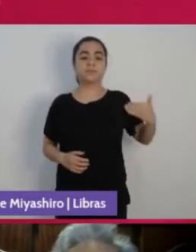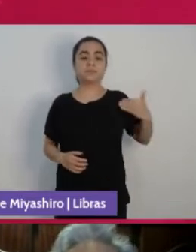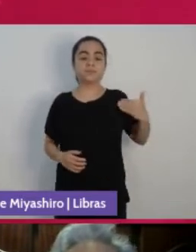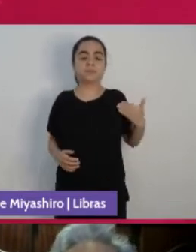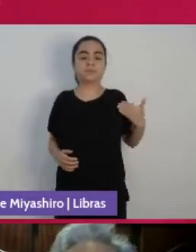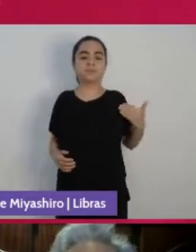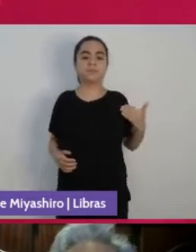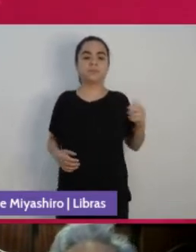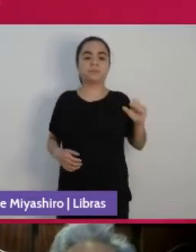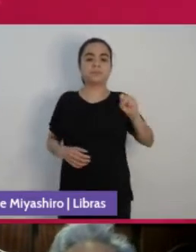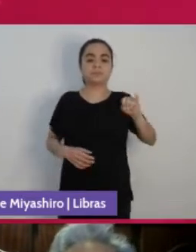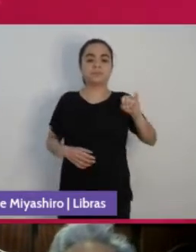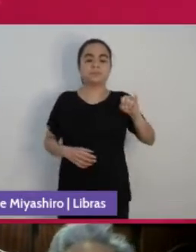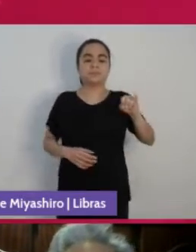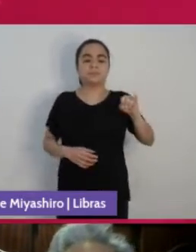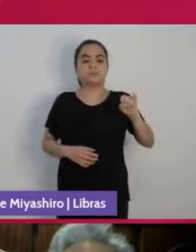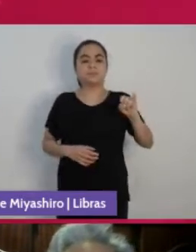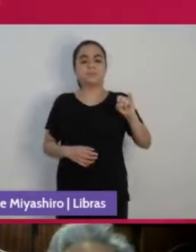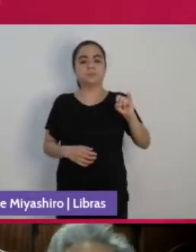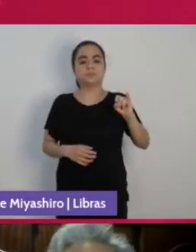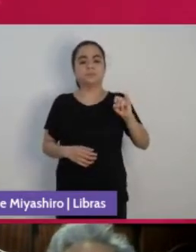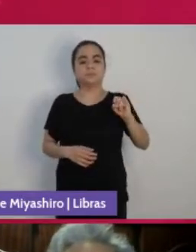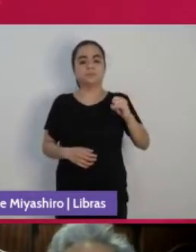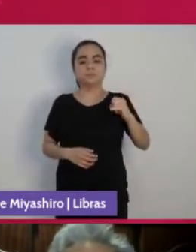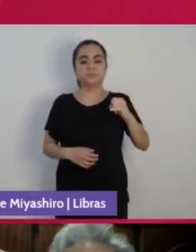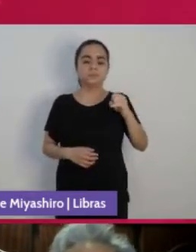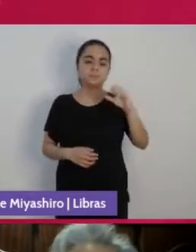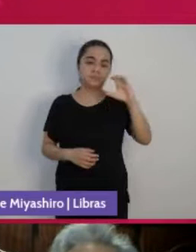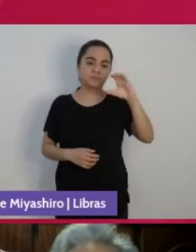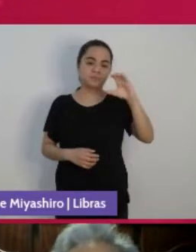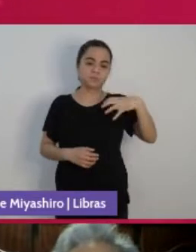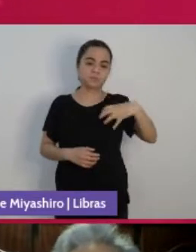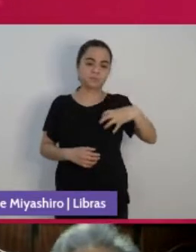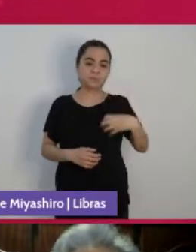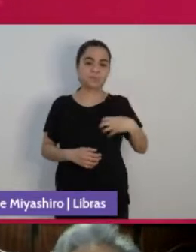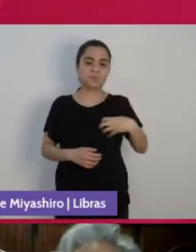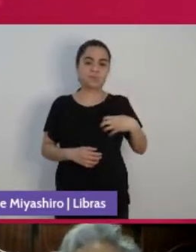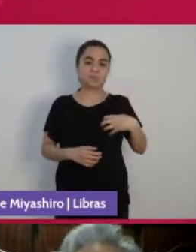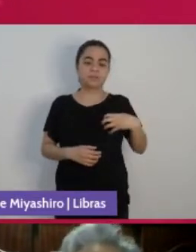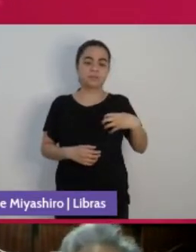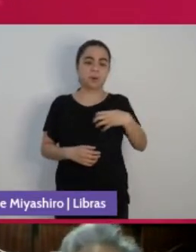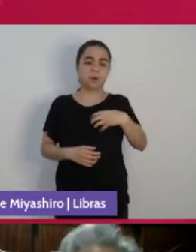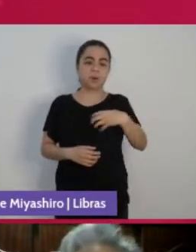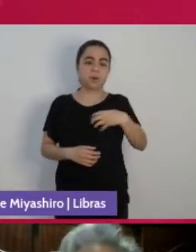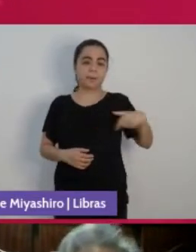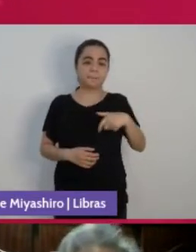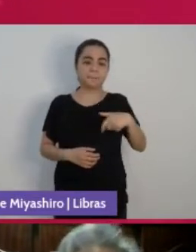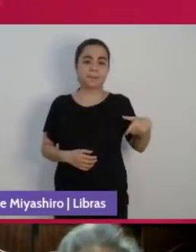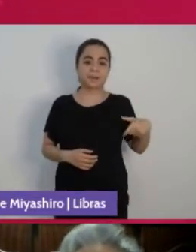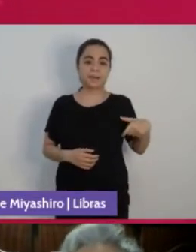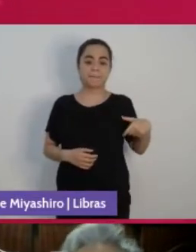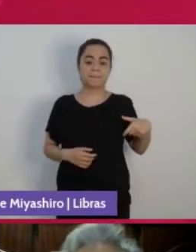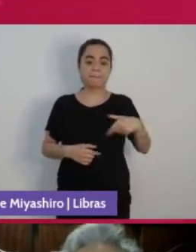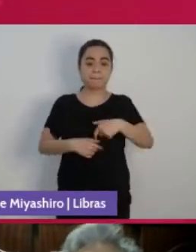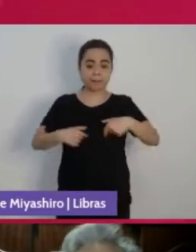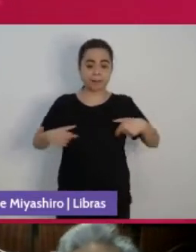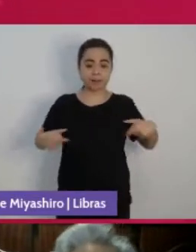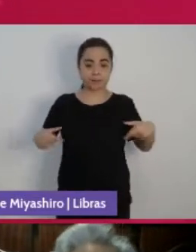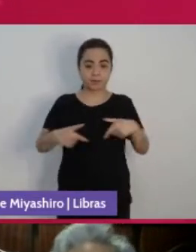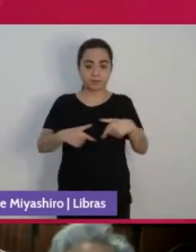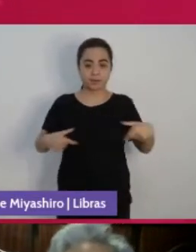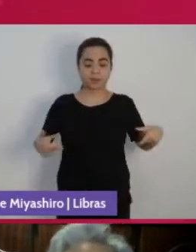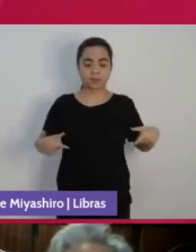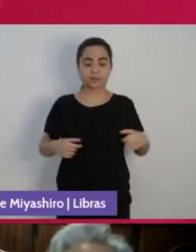Se está na região central da mama, ela vai aparecer no centro da mama, na linha do mamilo. Se